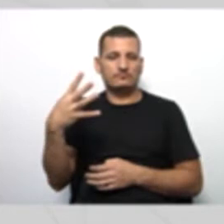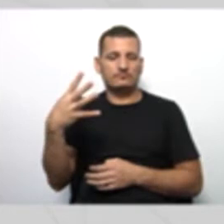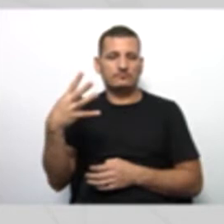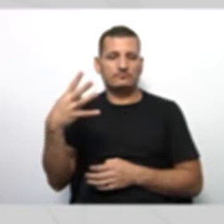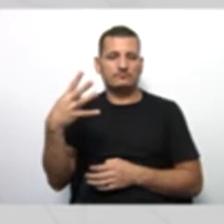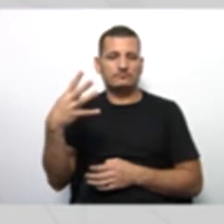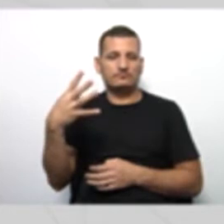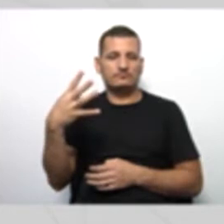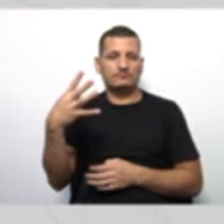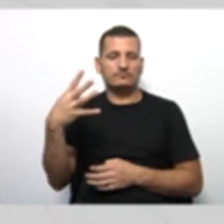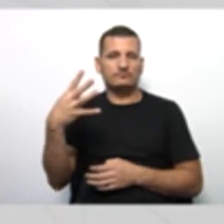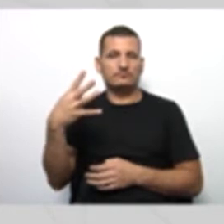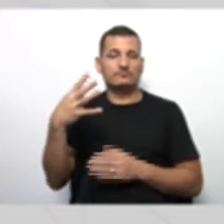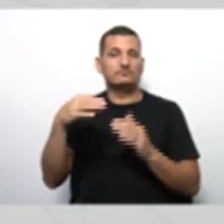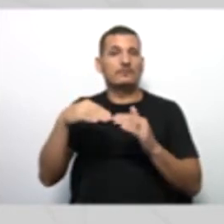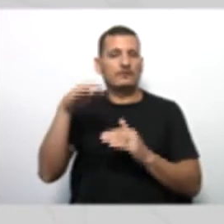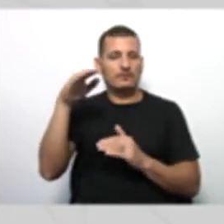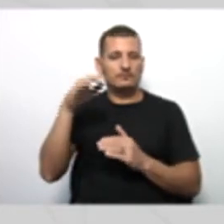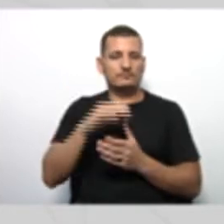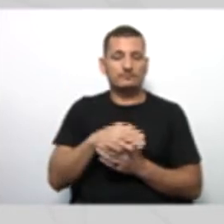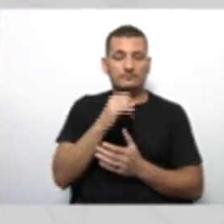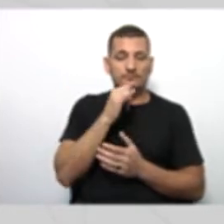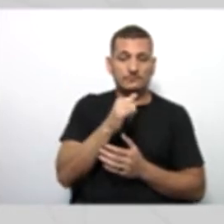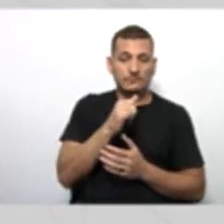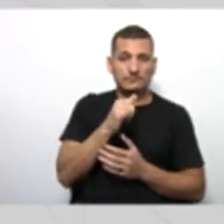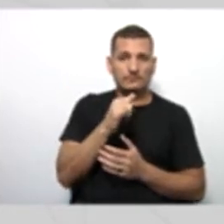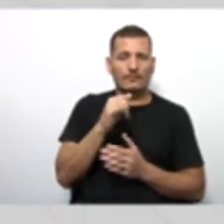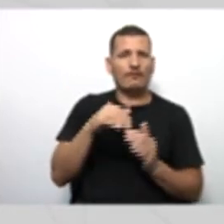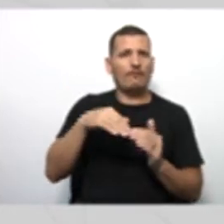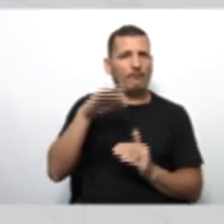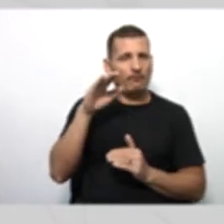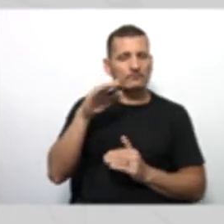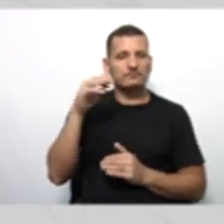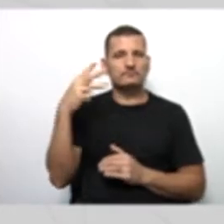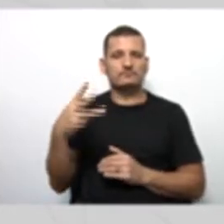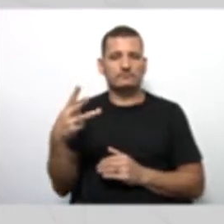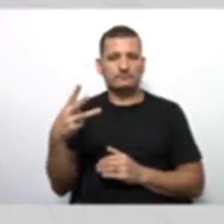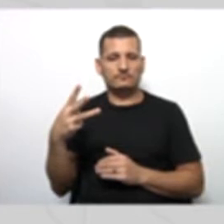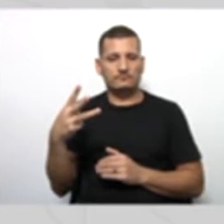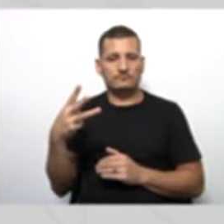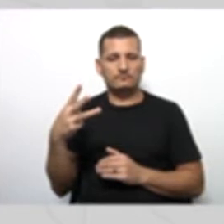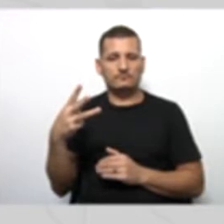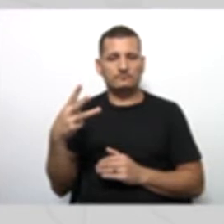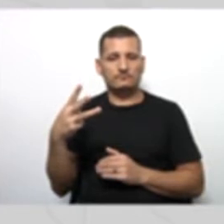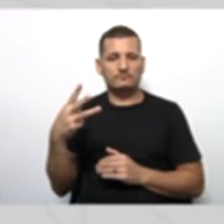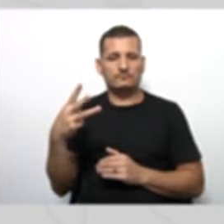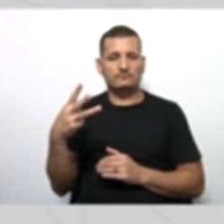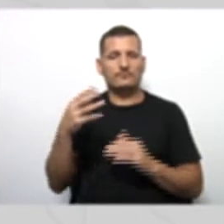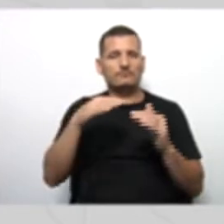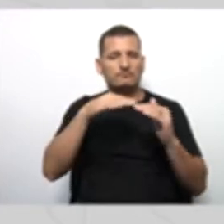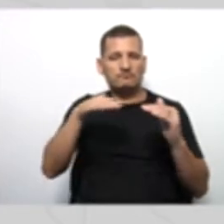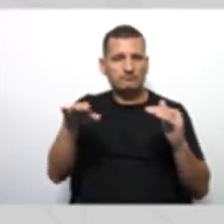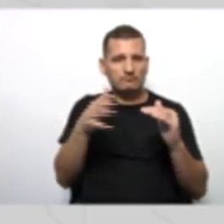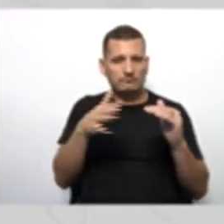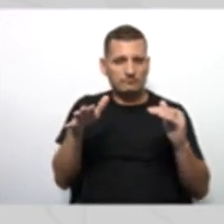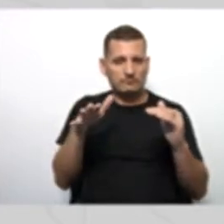0 a 4, tá? E é sempre ali numa ordem inversa, né? Então, se é